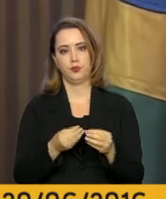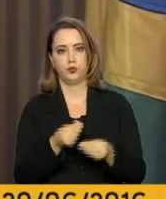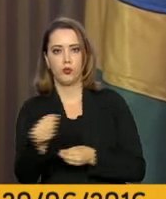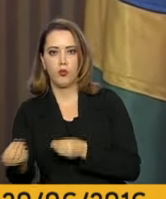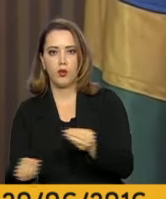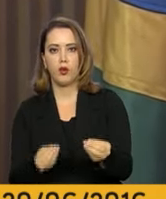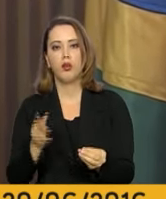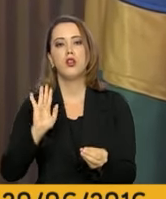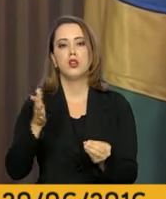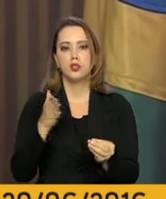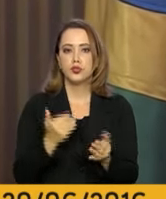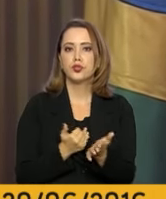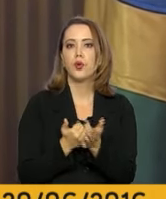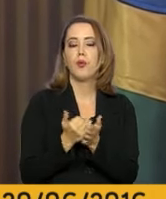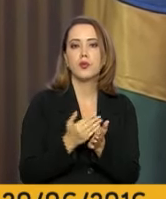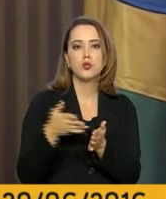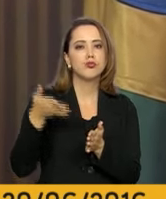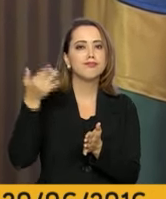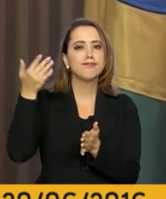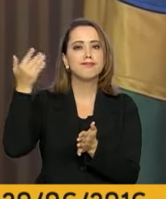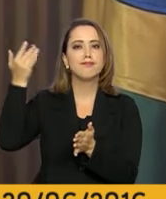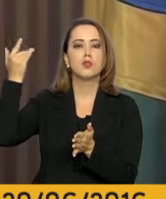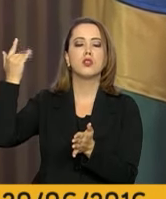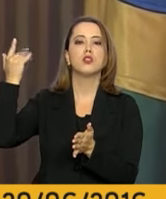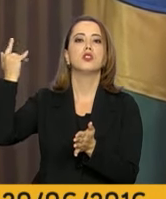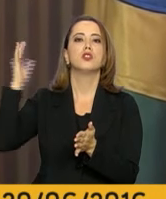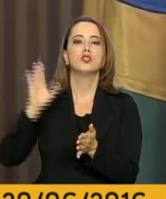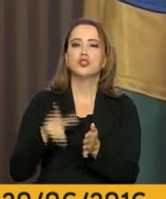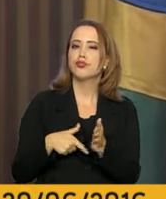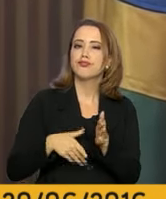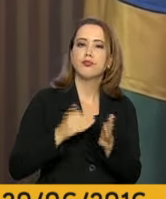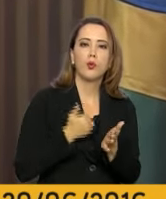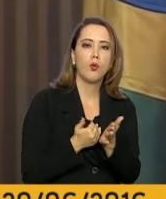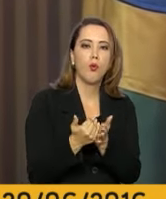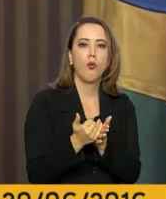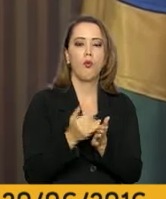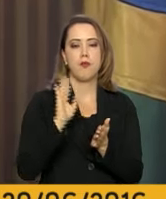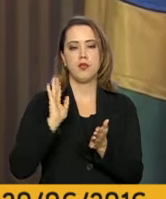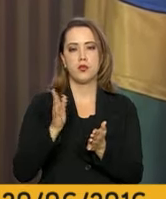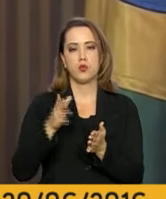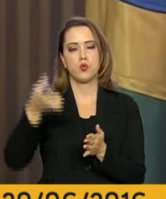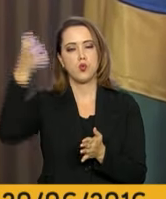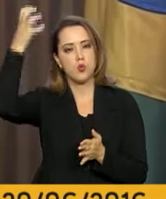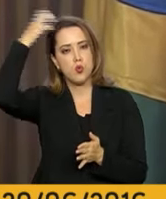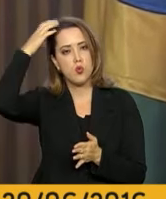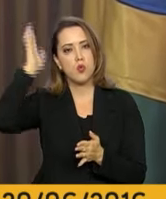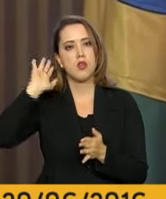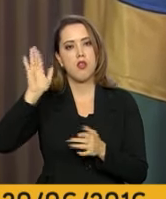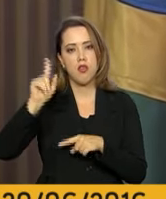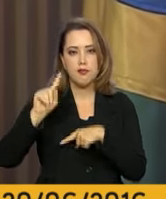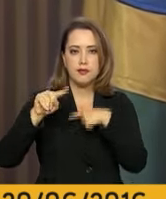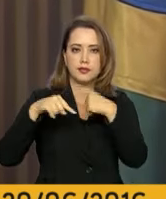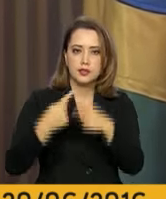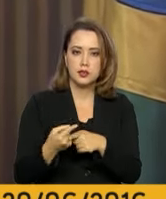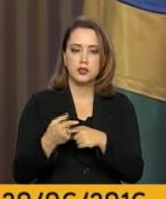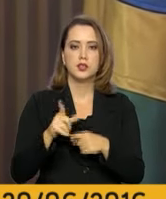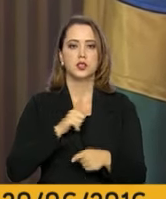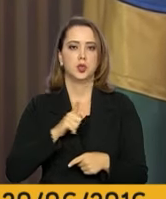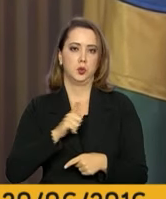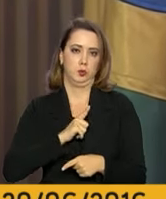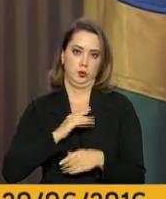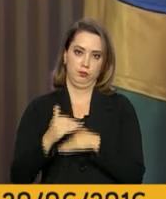desde o tempo do Brasil colônia vocês se lembram capitanias hereditárias governo geral depois veio o império num Estado